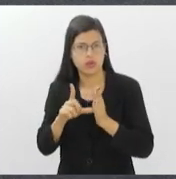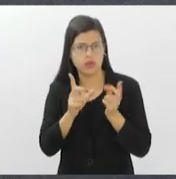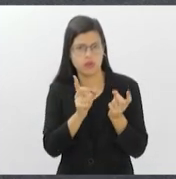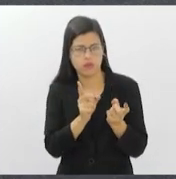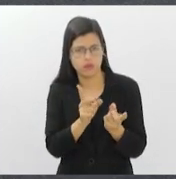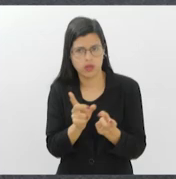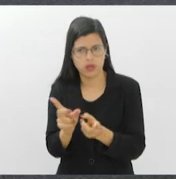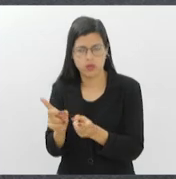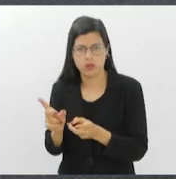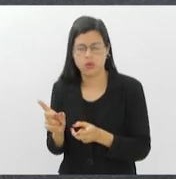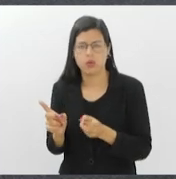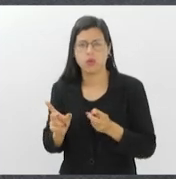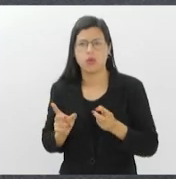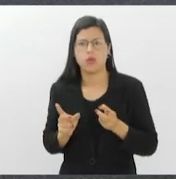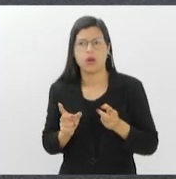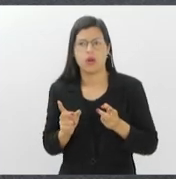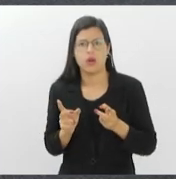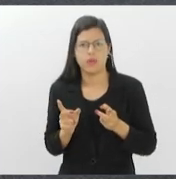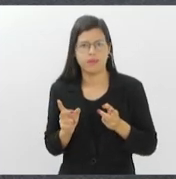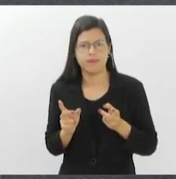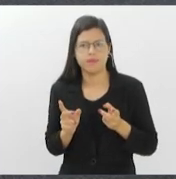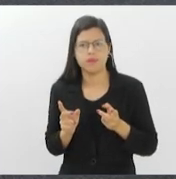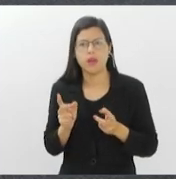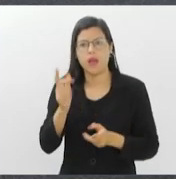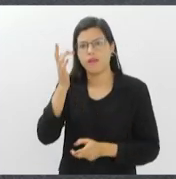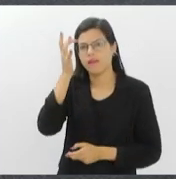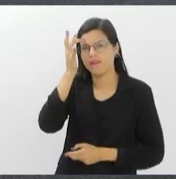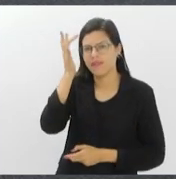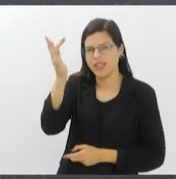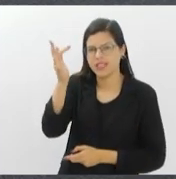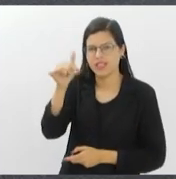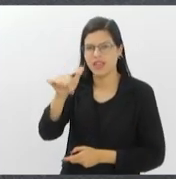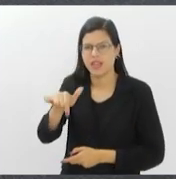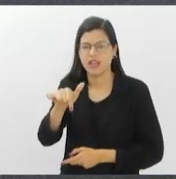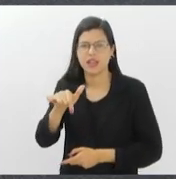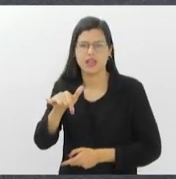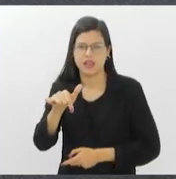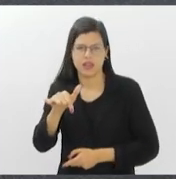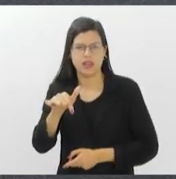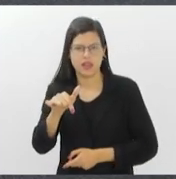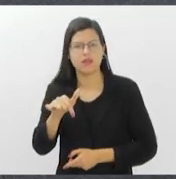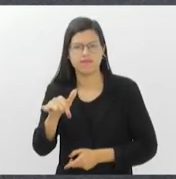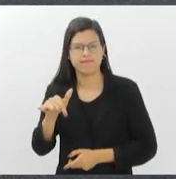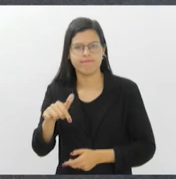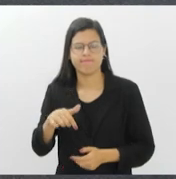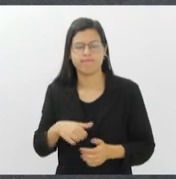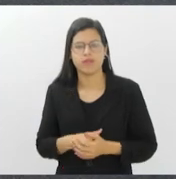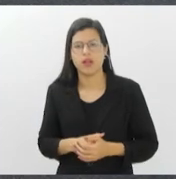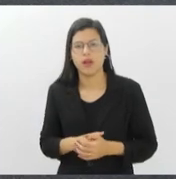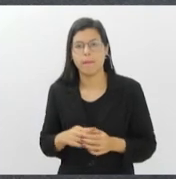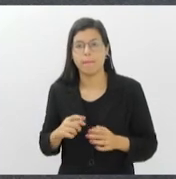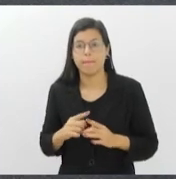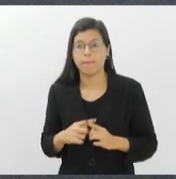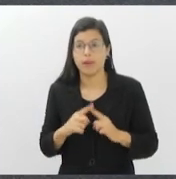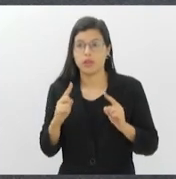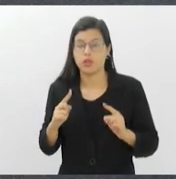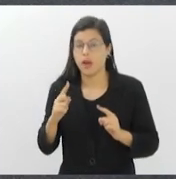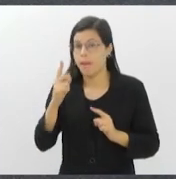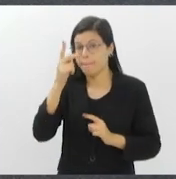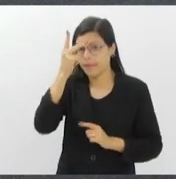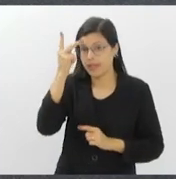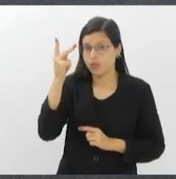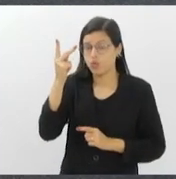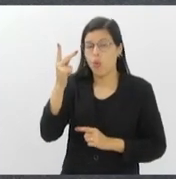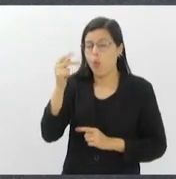eles facilitam a venda dos produtos, dos serviços, enfim. Mas quando o consumidor